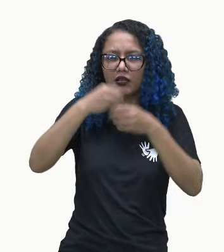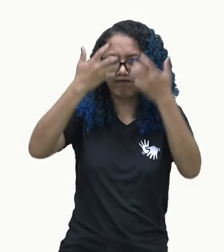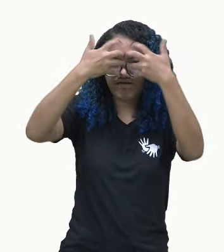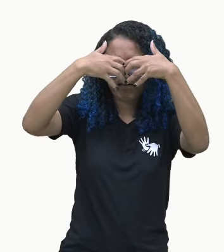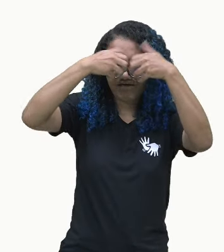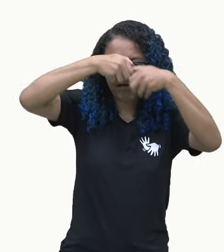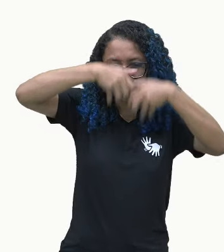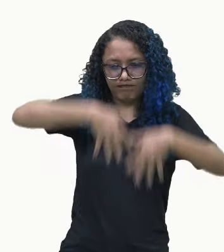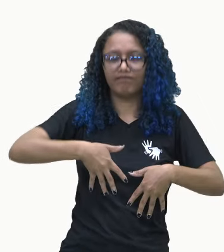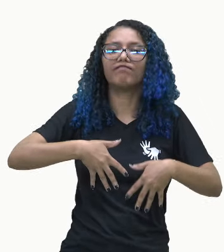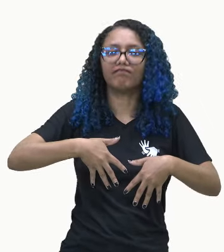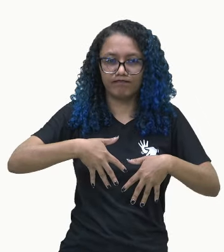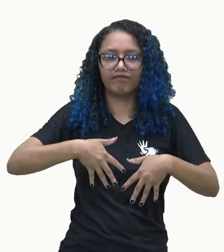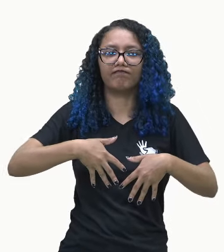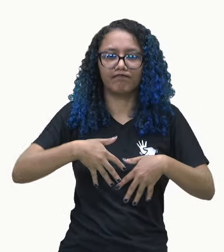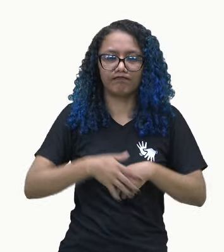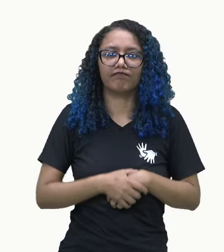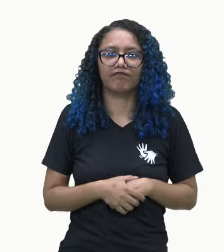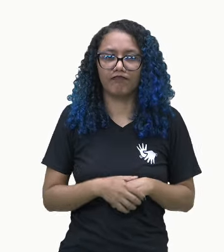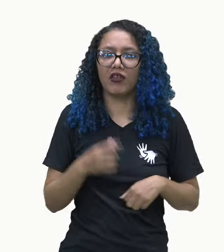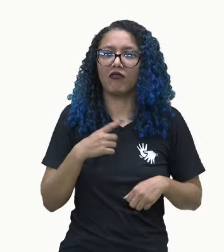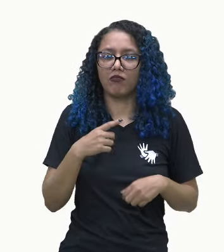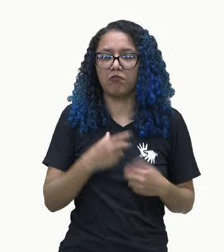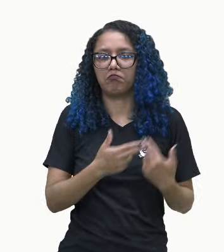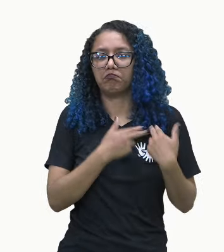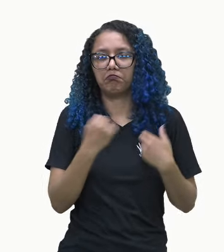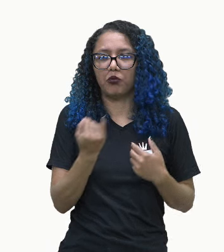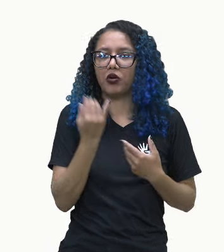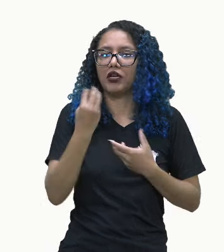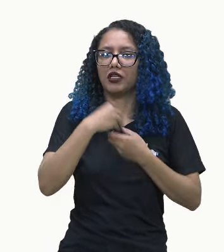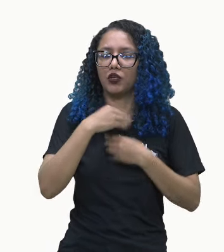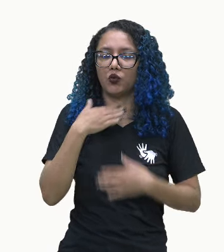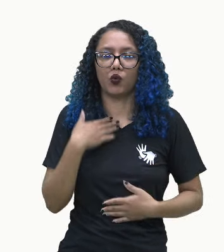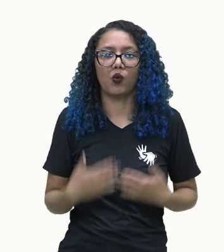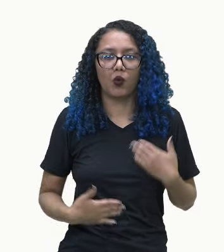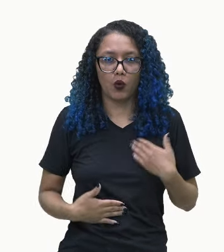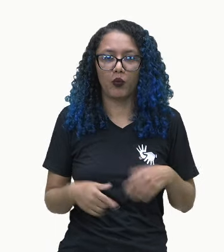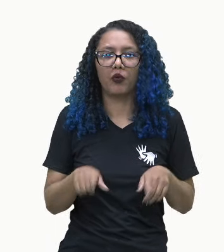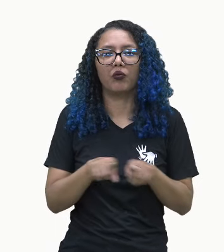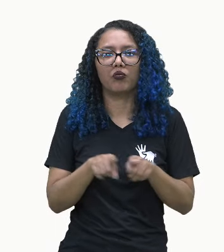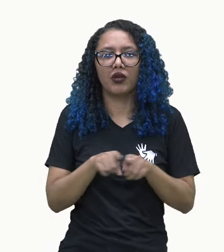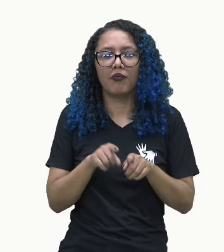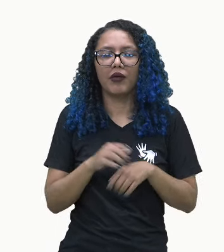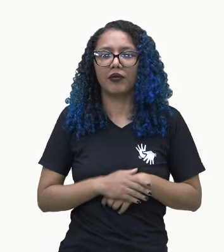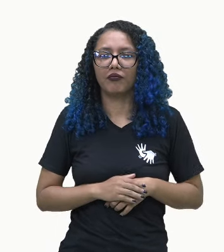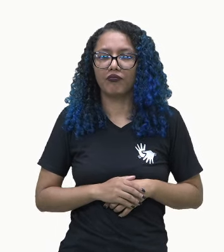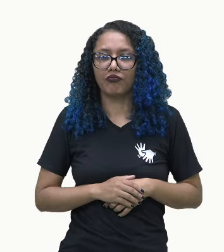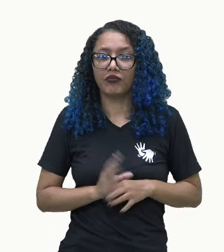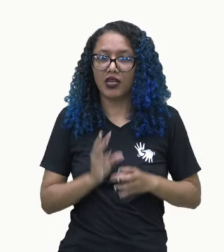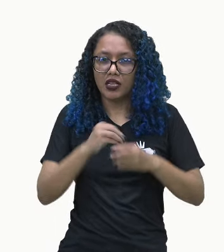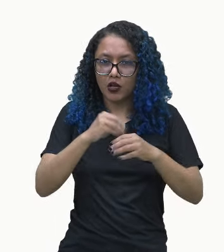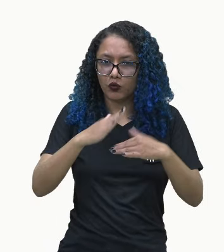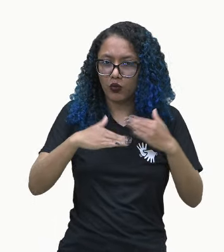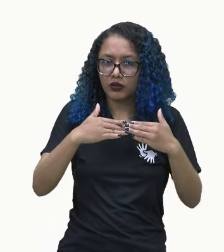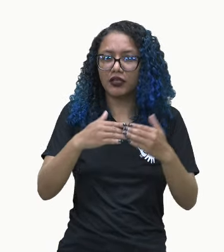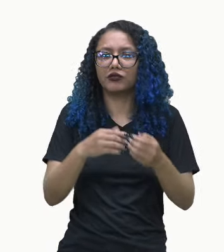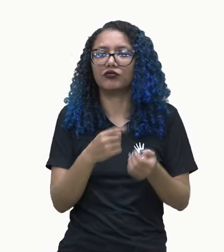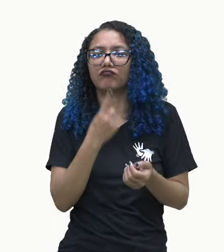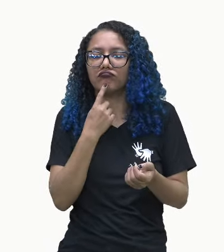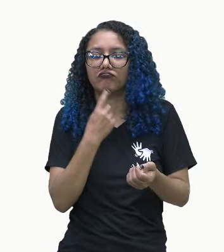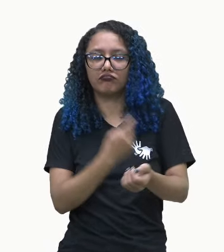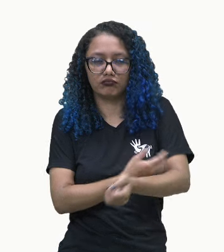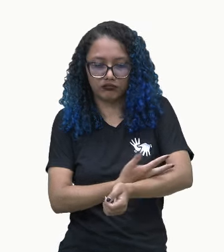então ele tem uma importante função no nosso organismo, participação em processos de coagulação sanguínea, né?